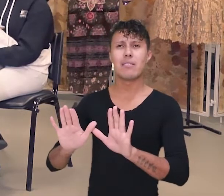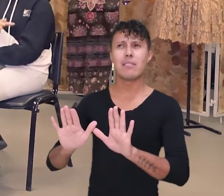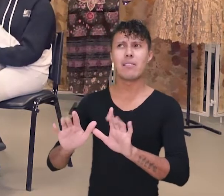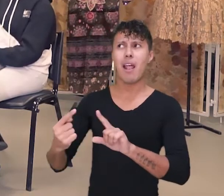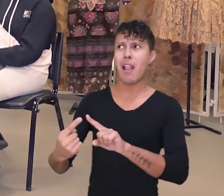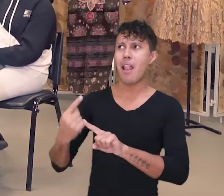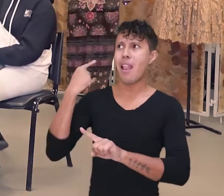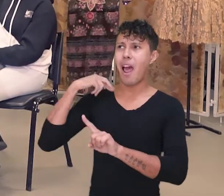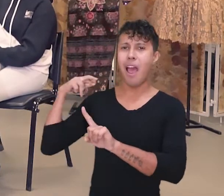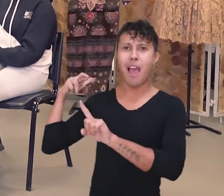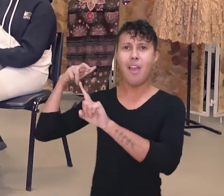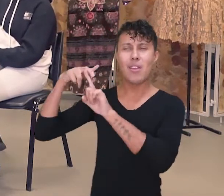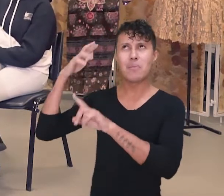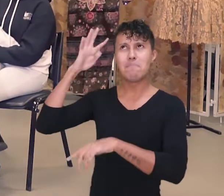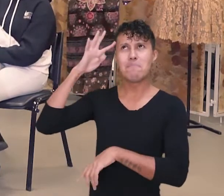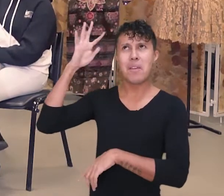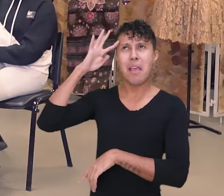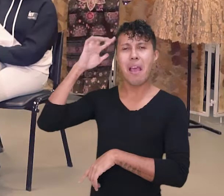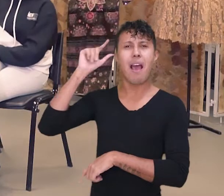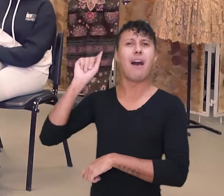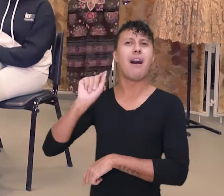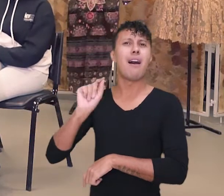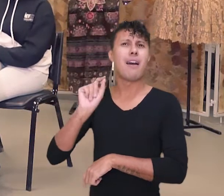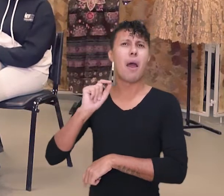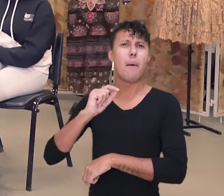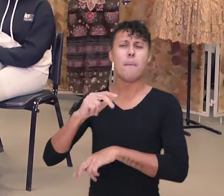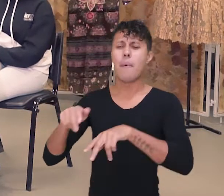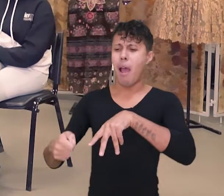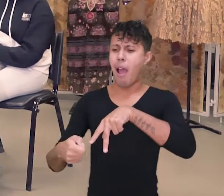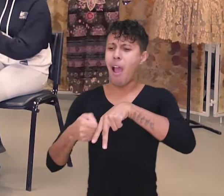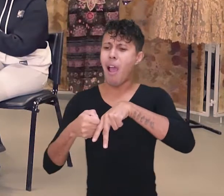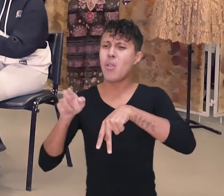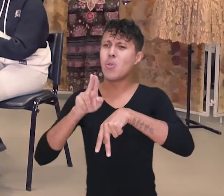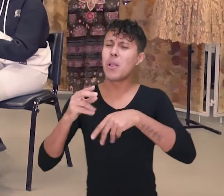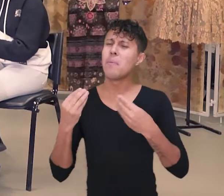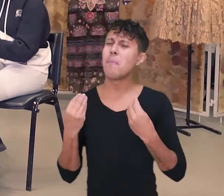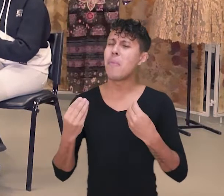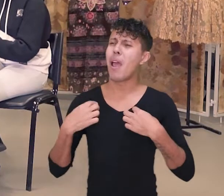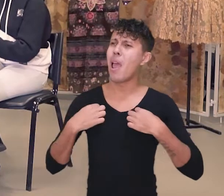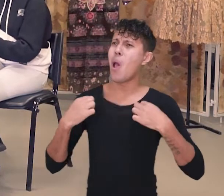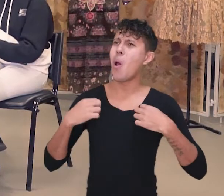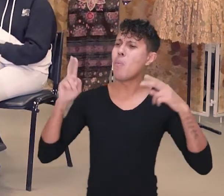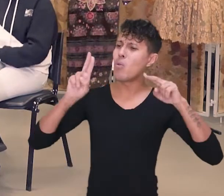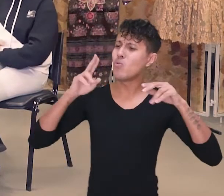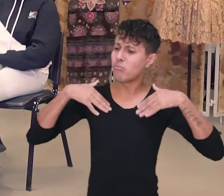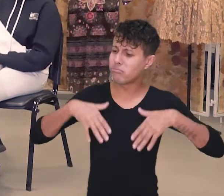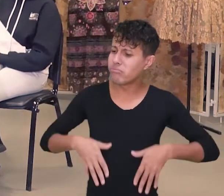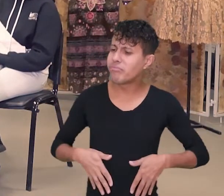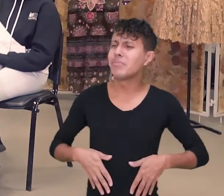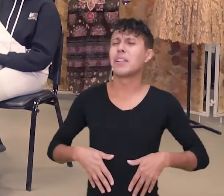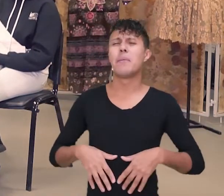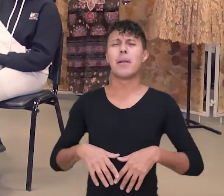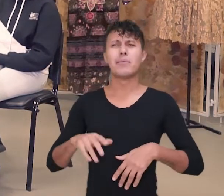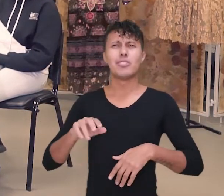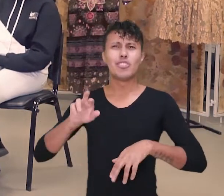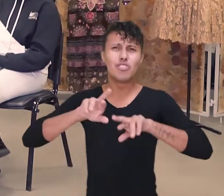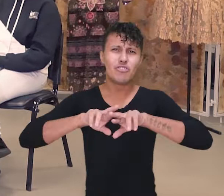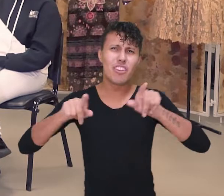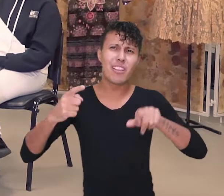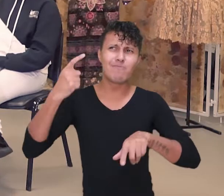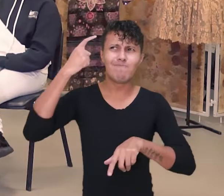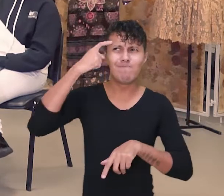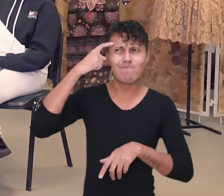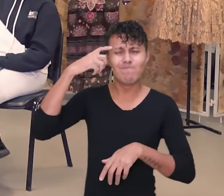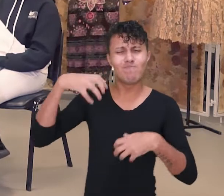no meio, tem esse pensamento de, poxa, por que eu estou usando essa calça? Por que eu estou usando essa roupa? Mas será que tem como eu usá-la diferente?